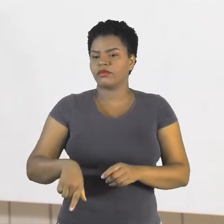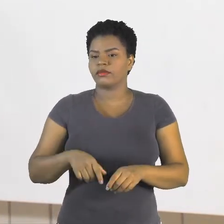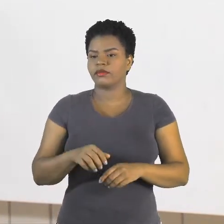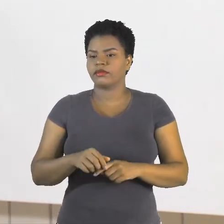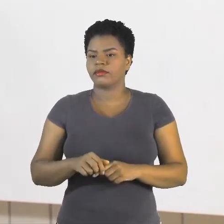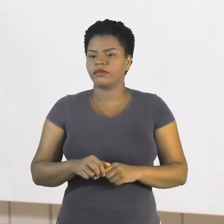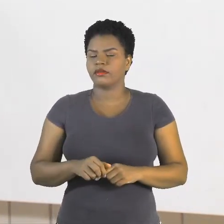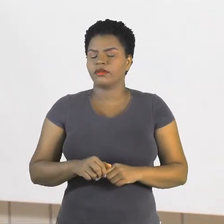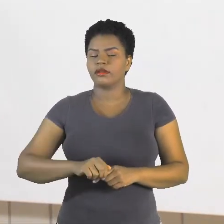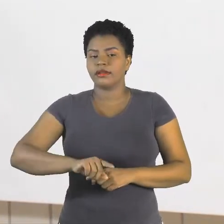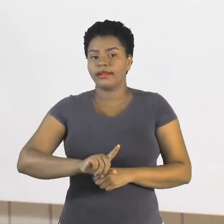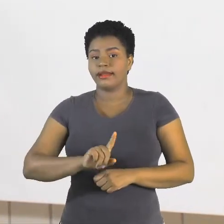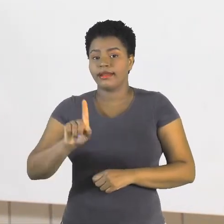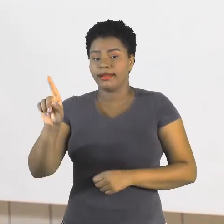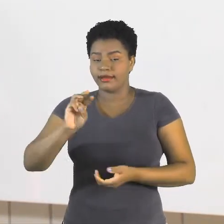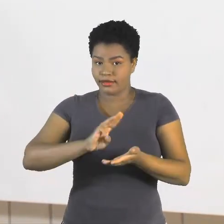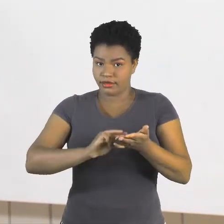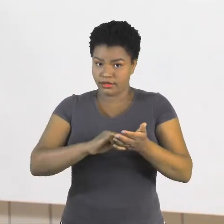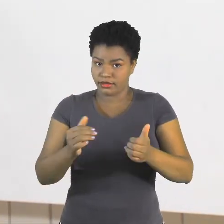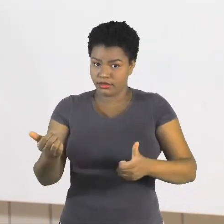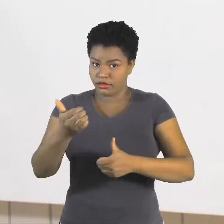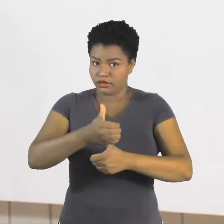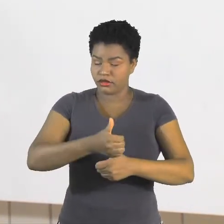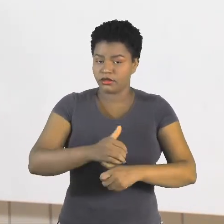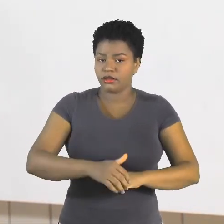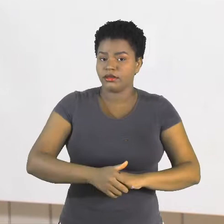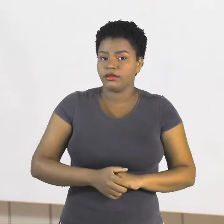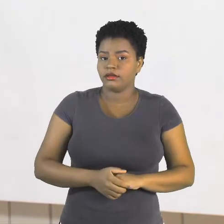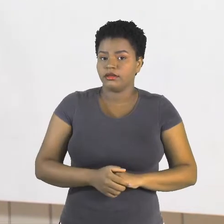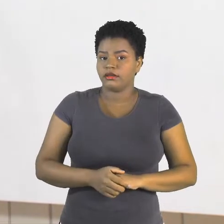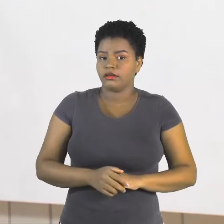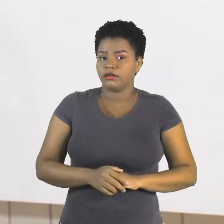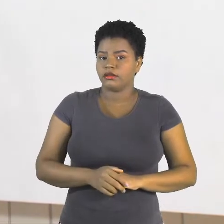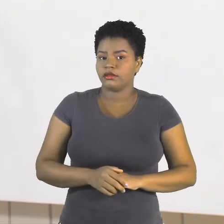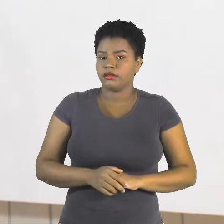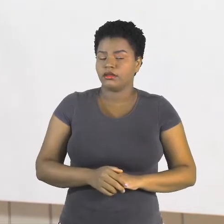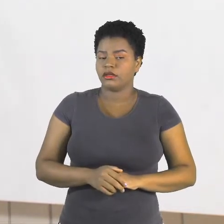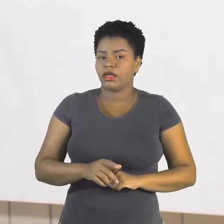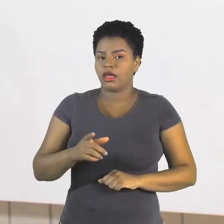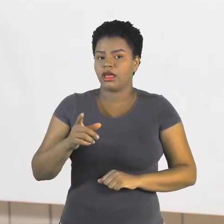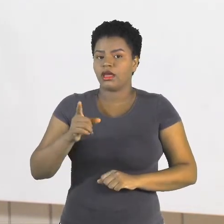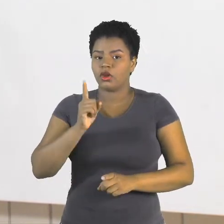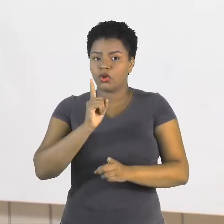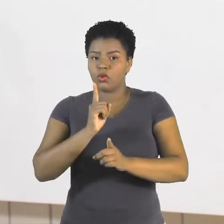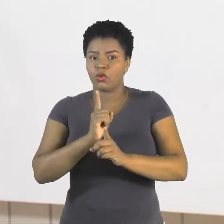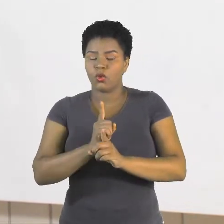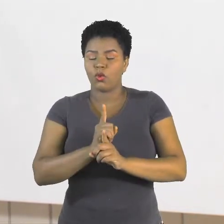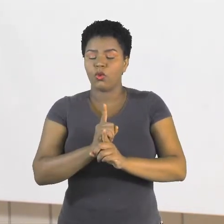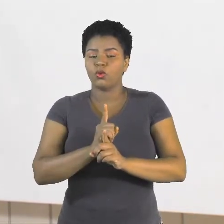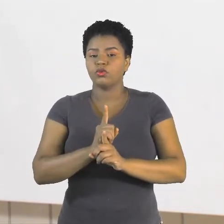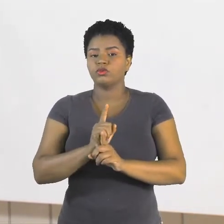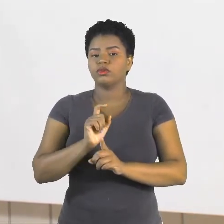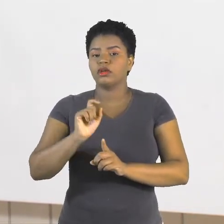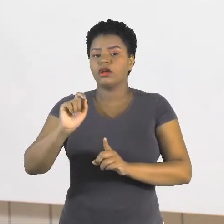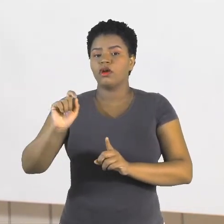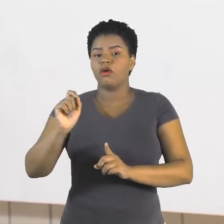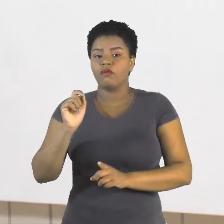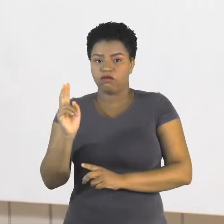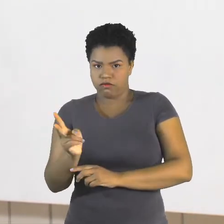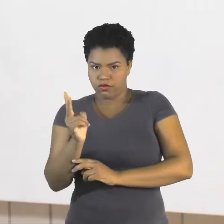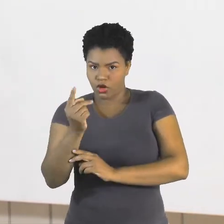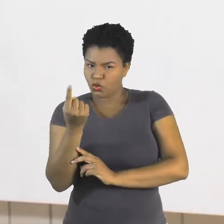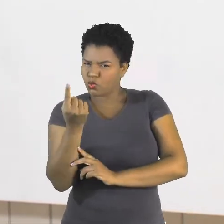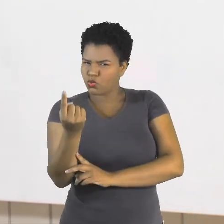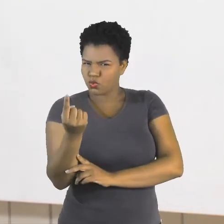no método da substituição a gente determinava o valor de uma das incógnitas e